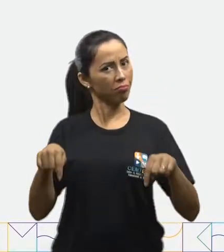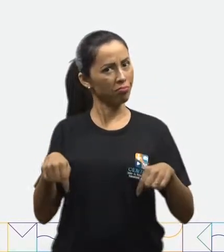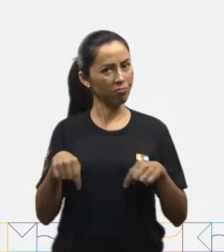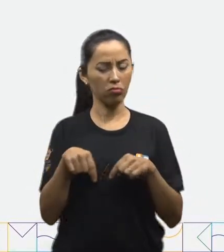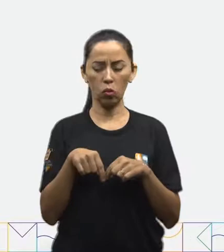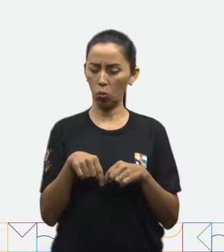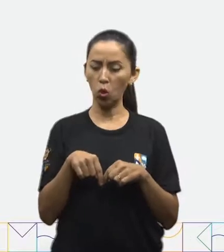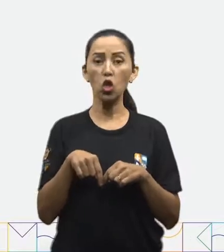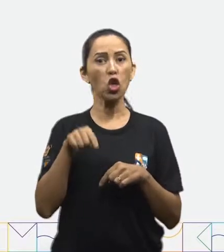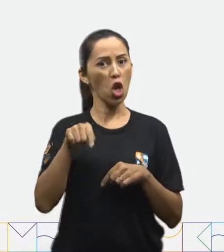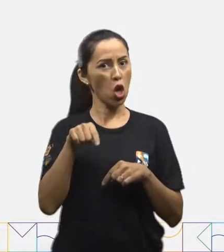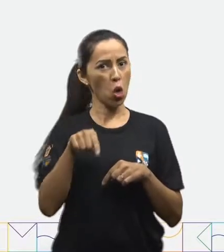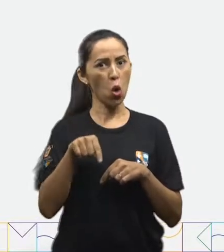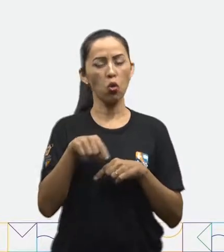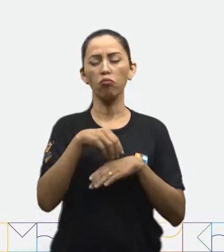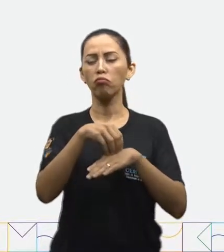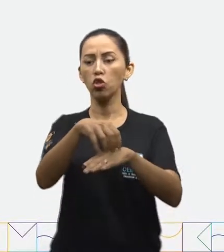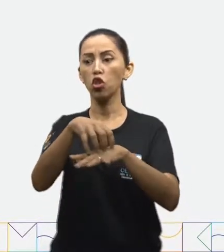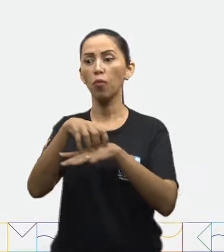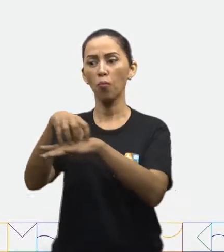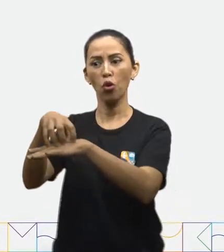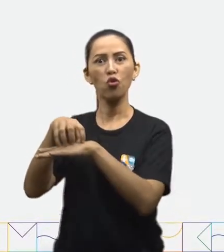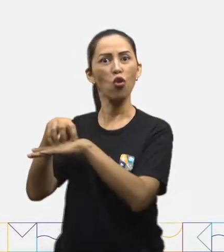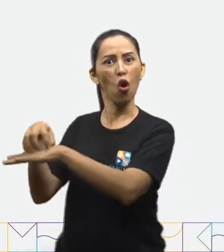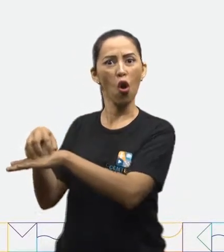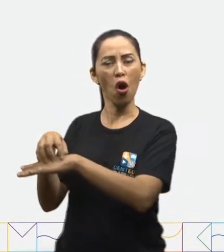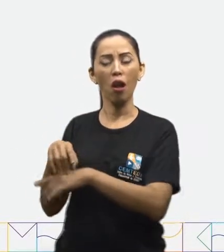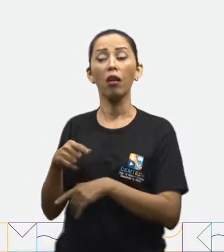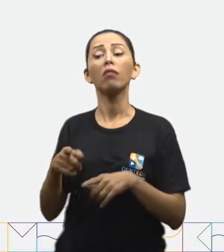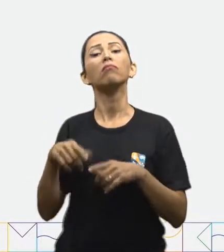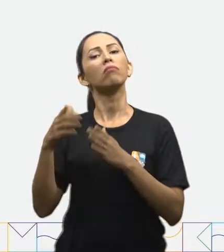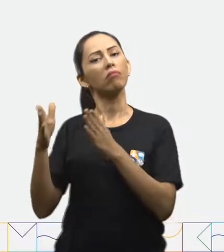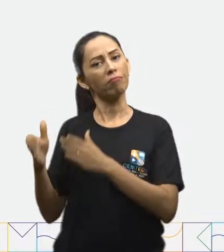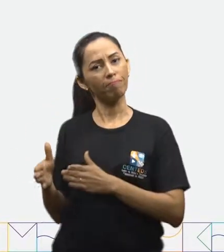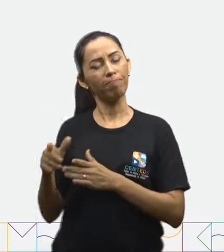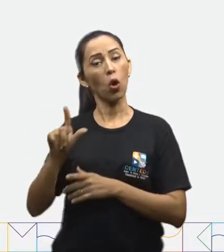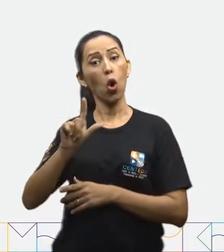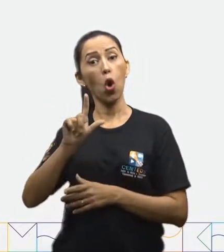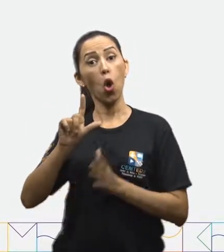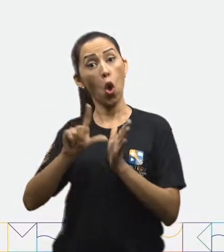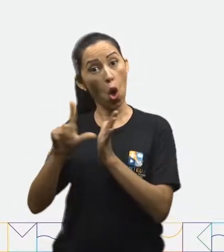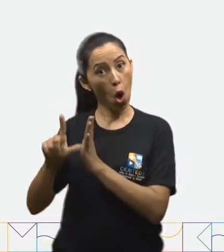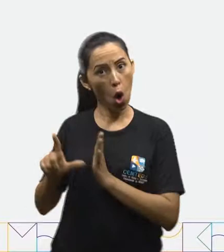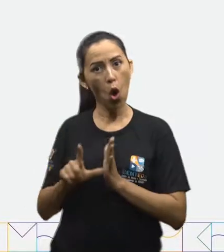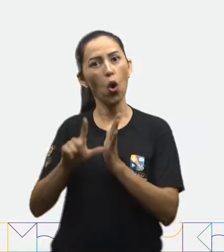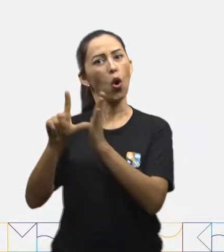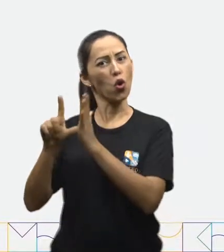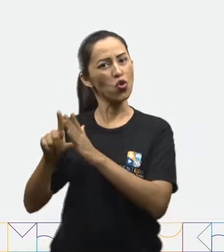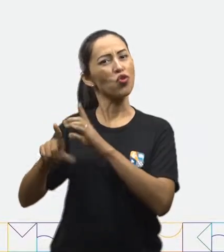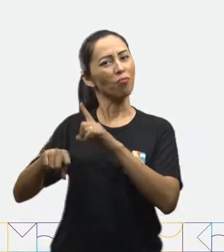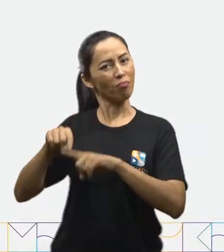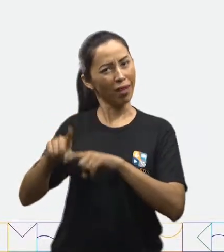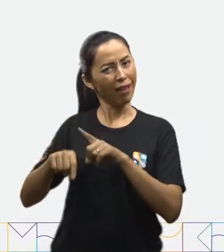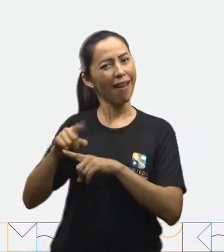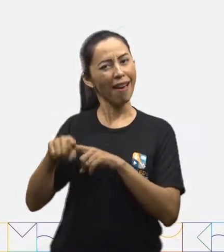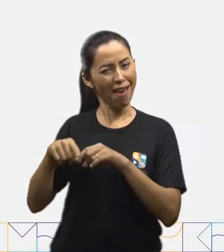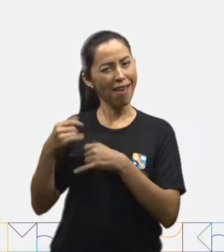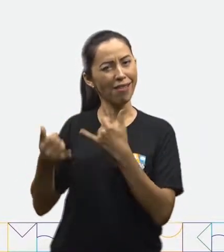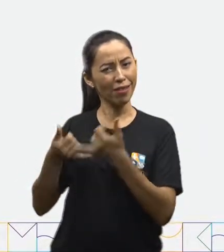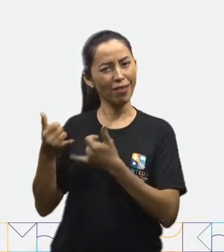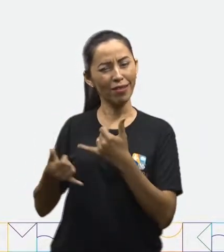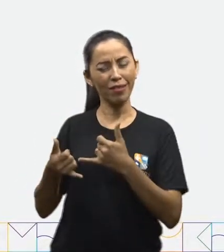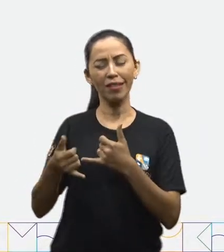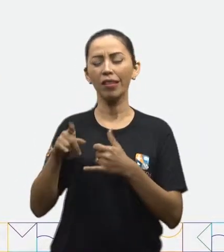distribuidora de brinquedos. Em seguida, para uma loja que vende brinquedos. E na loja foi vendido para alguém.